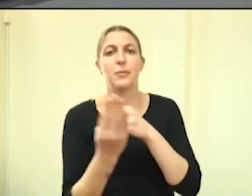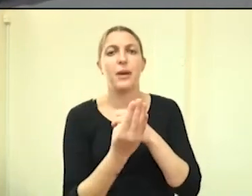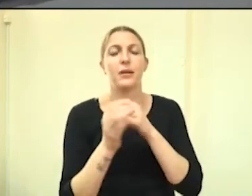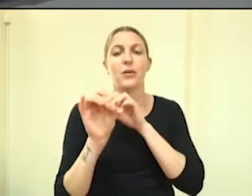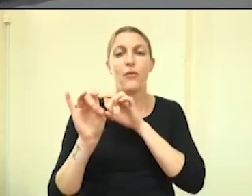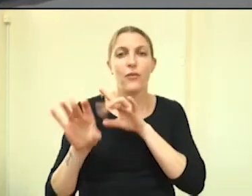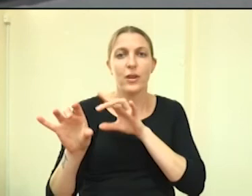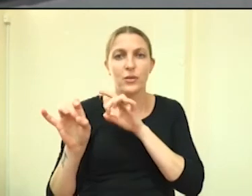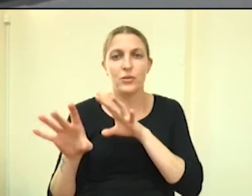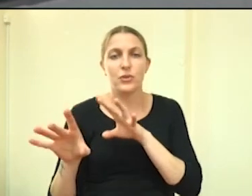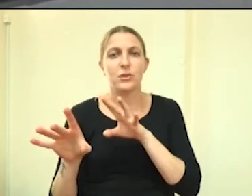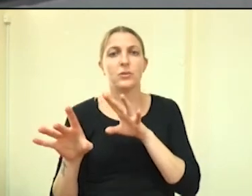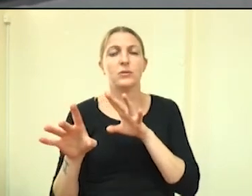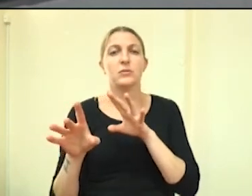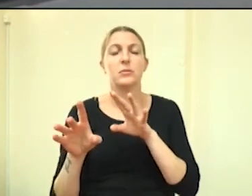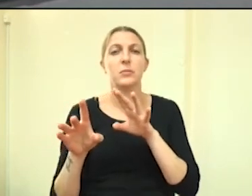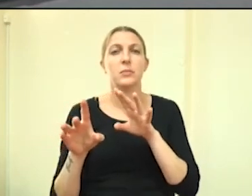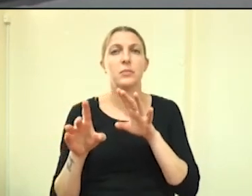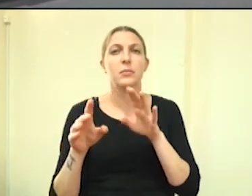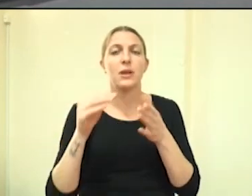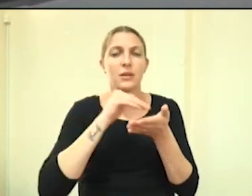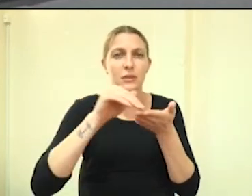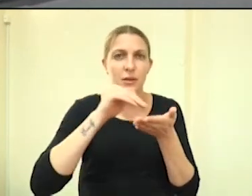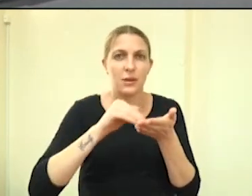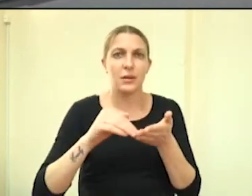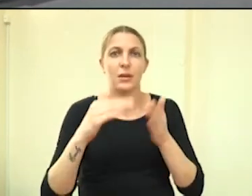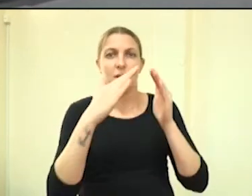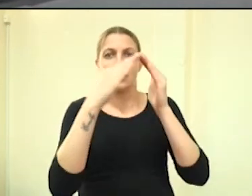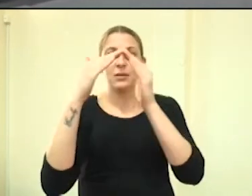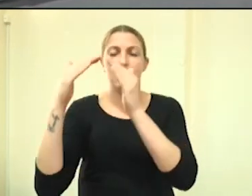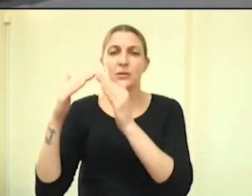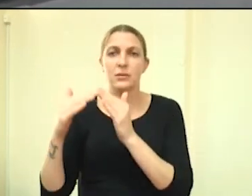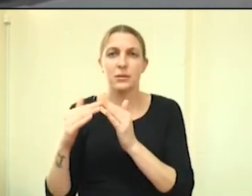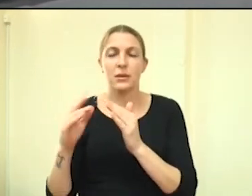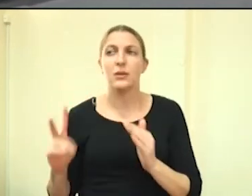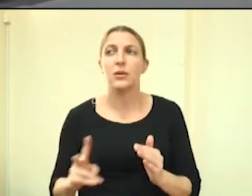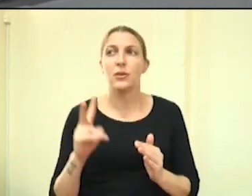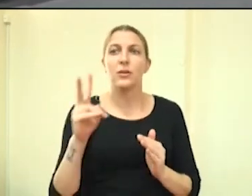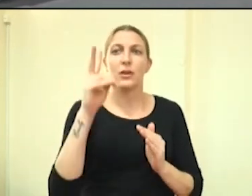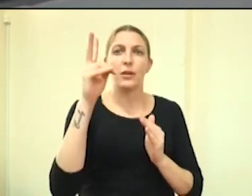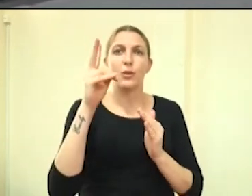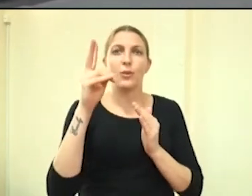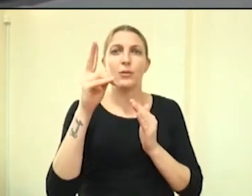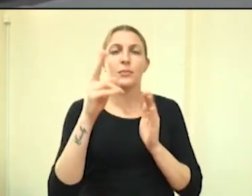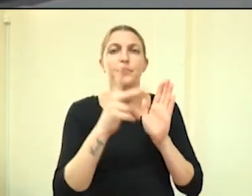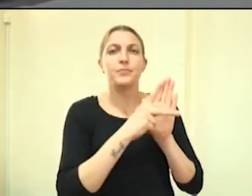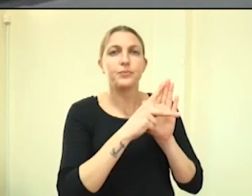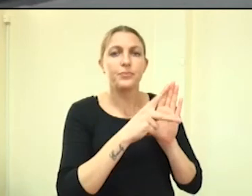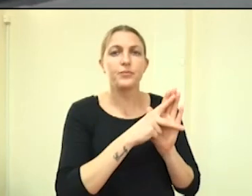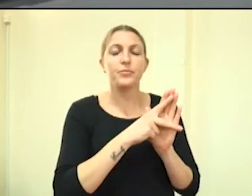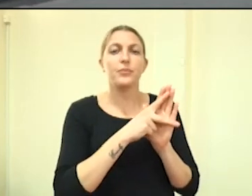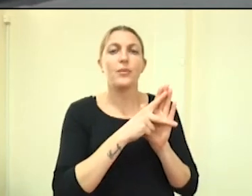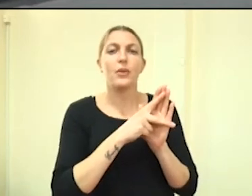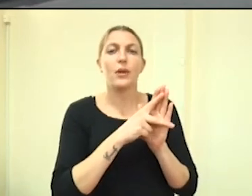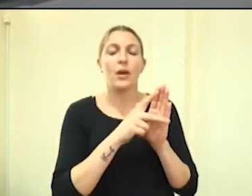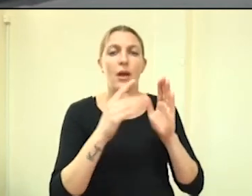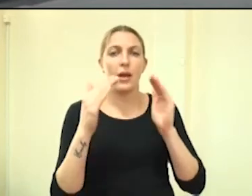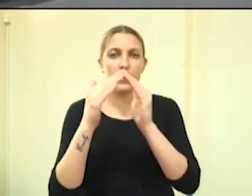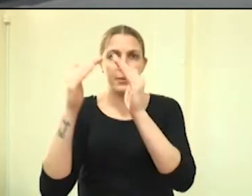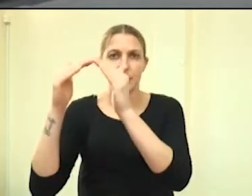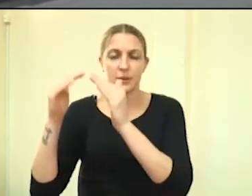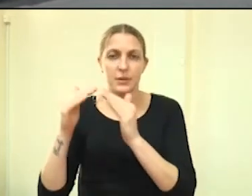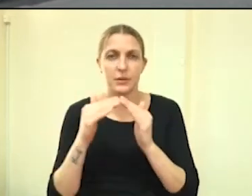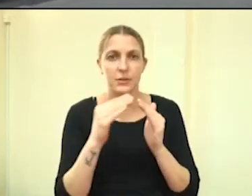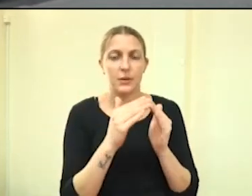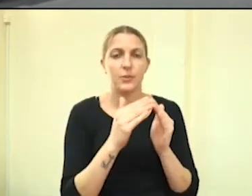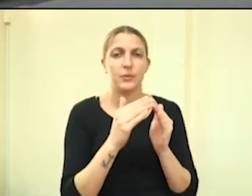comercializados pelo Departamento Municipal de Habitação e o valor revertido ao Fundo de Habitação, independente dos 30% destinados à municipalidade